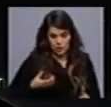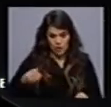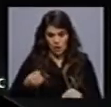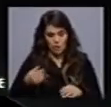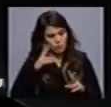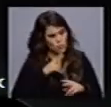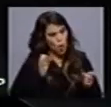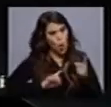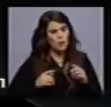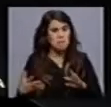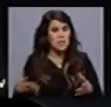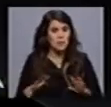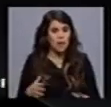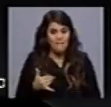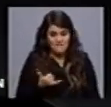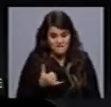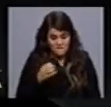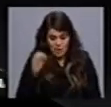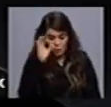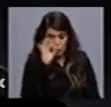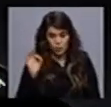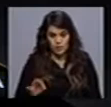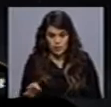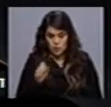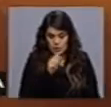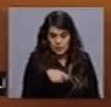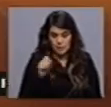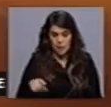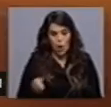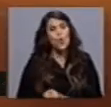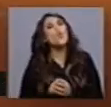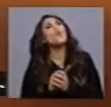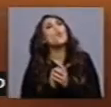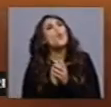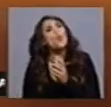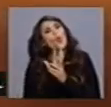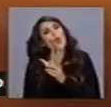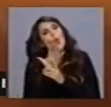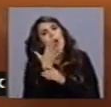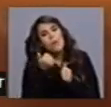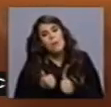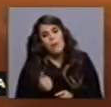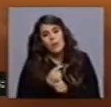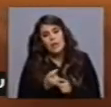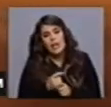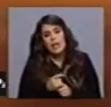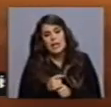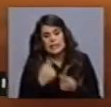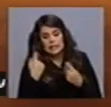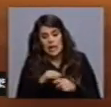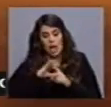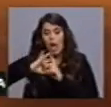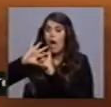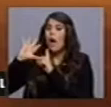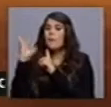os cientistas? Cerca de 20% destas sementes germinaram na Terra. Ou seja, elas foram contaminadas com todo o ambiente muito